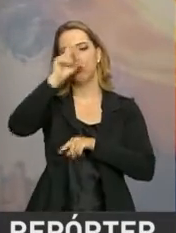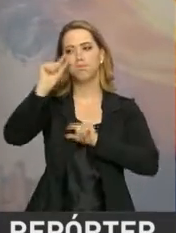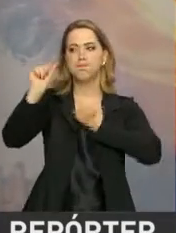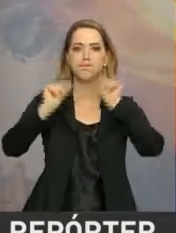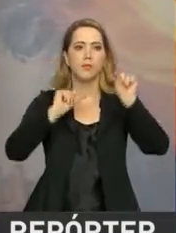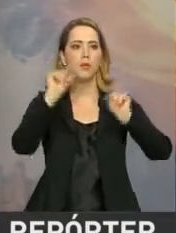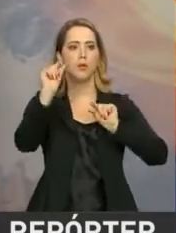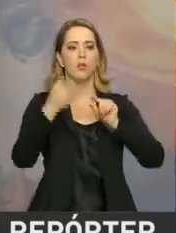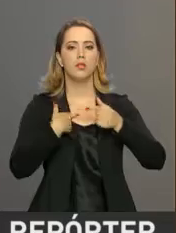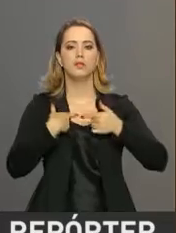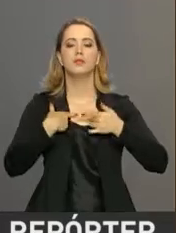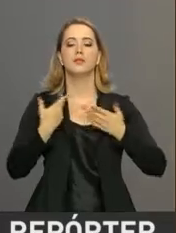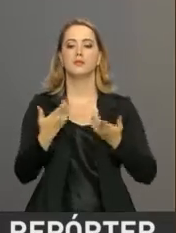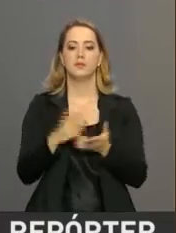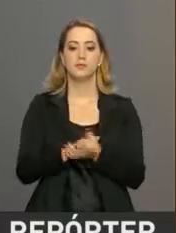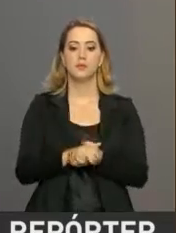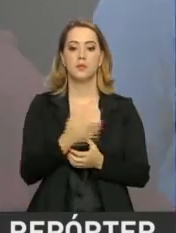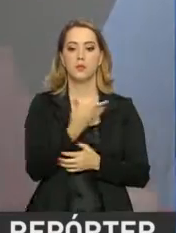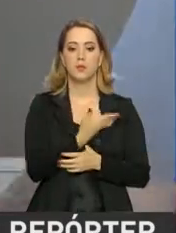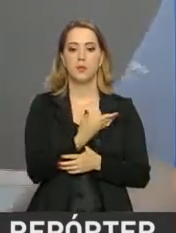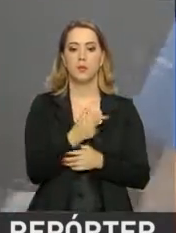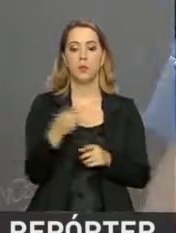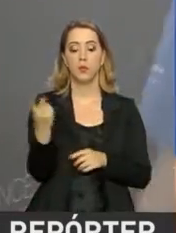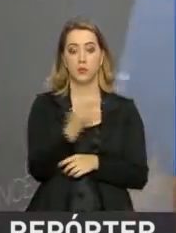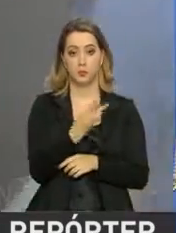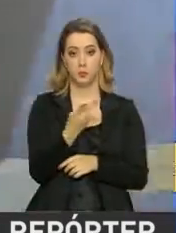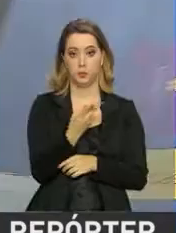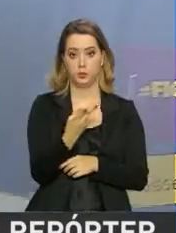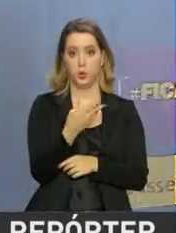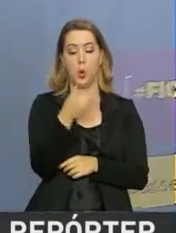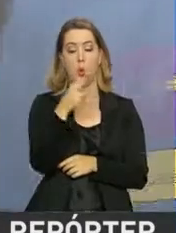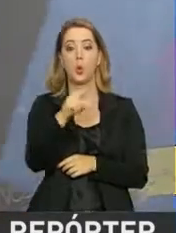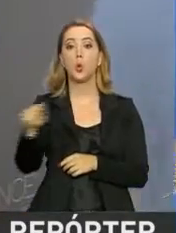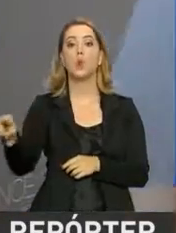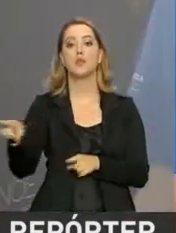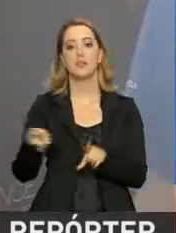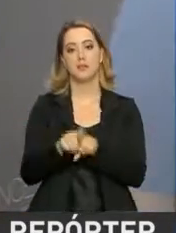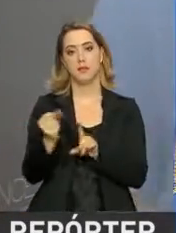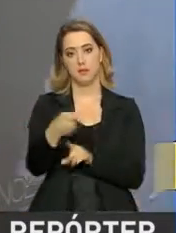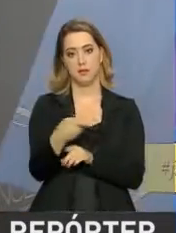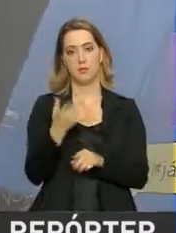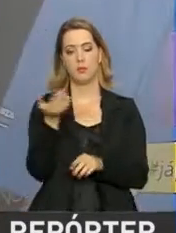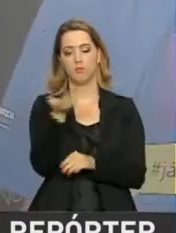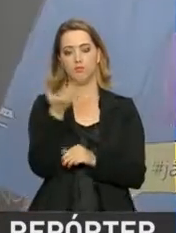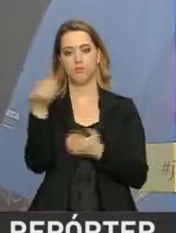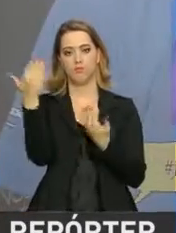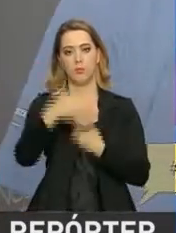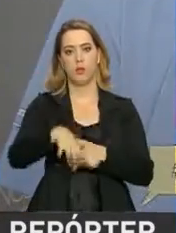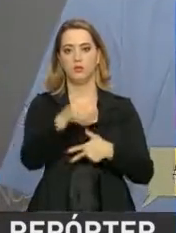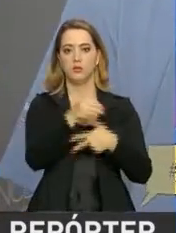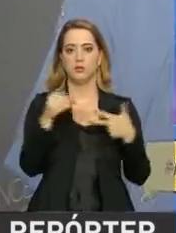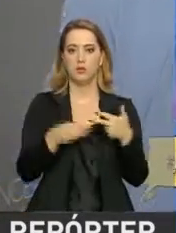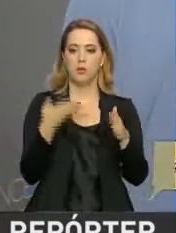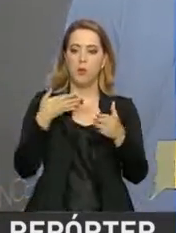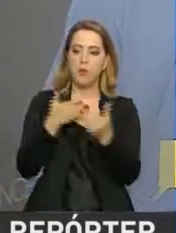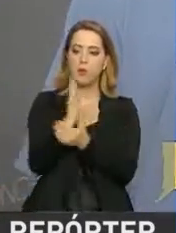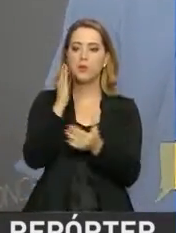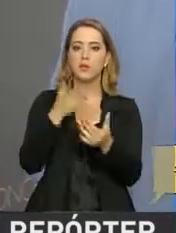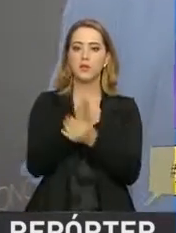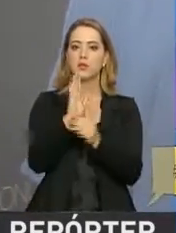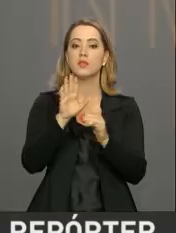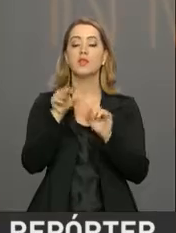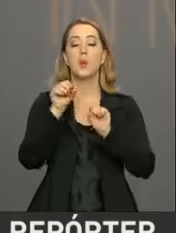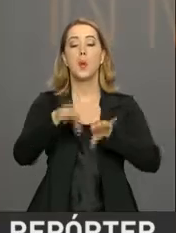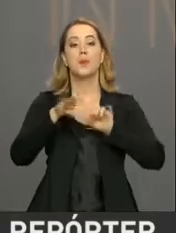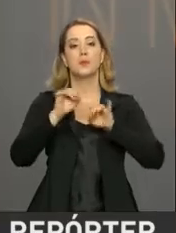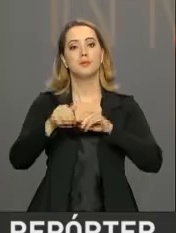coisas, relaxar um pouco também. Tiago veio com o irmão. Os dois também pretendem fazer a prova e aprovaram a aula